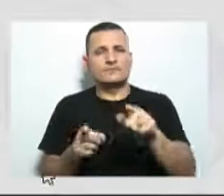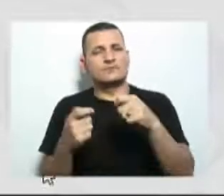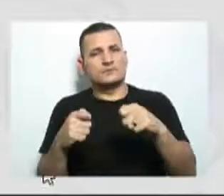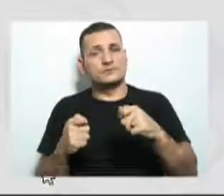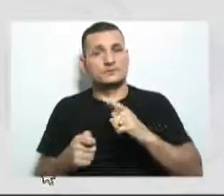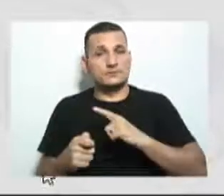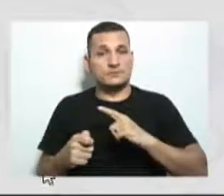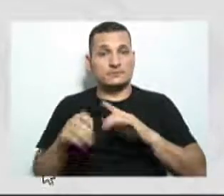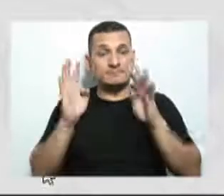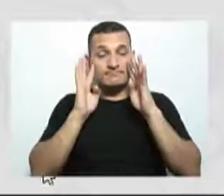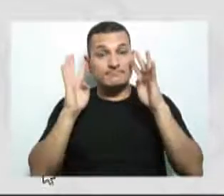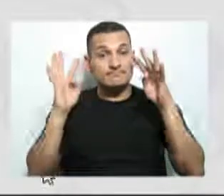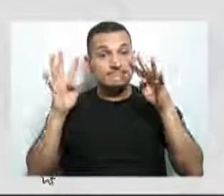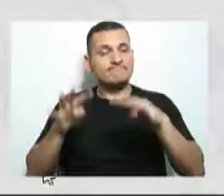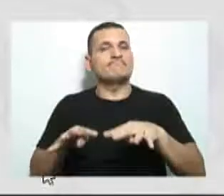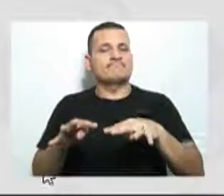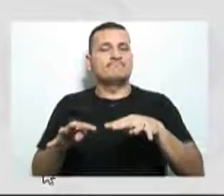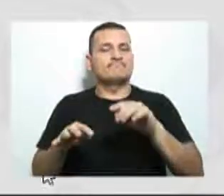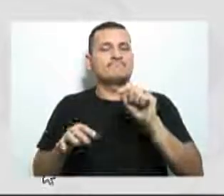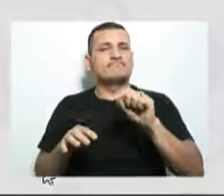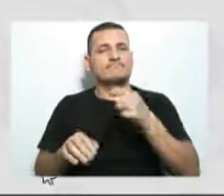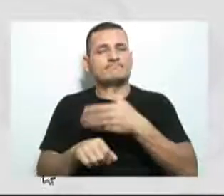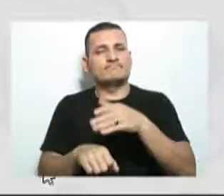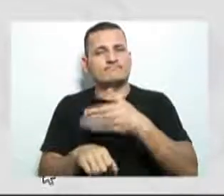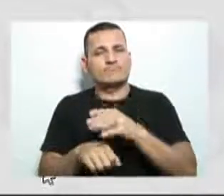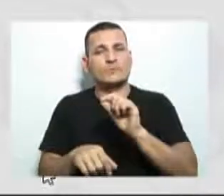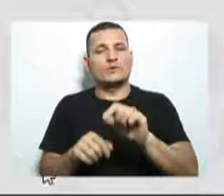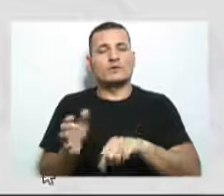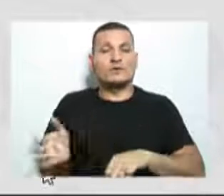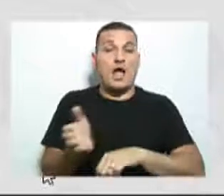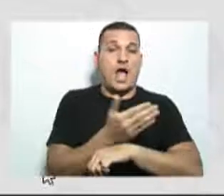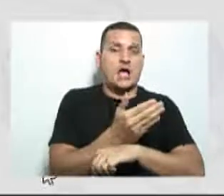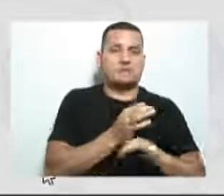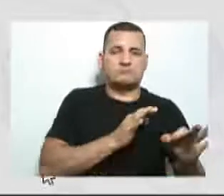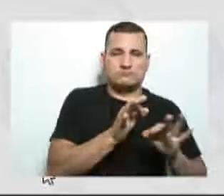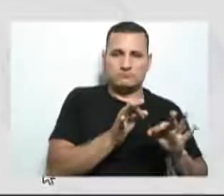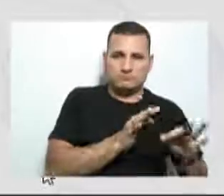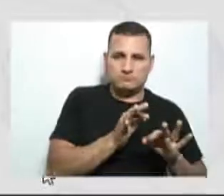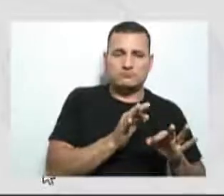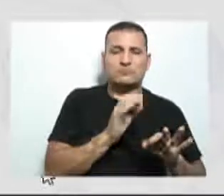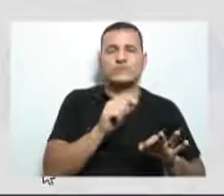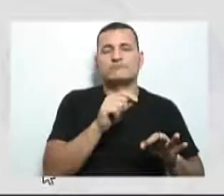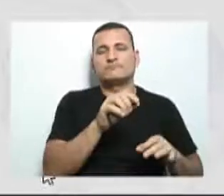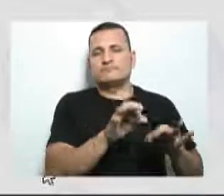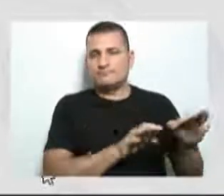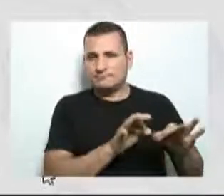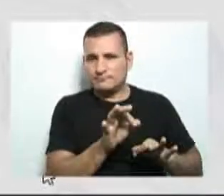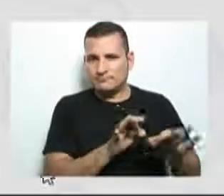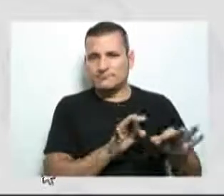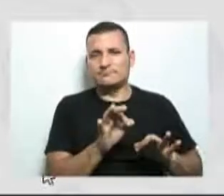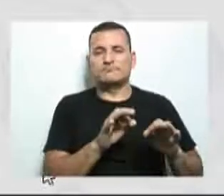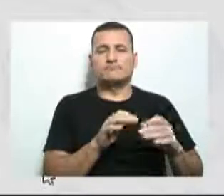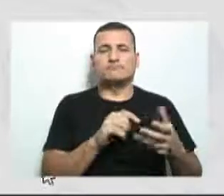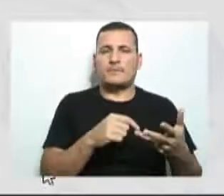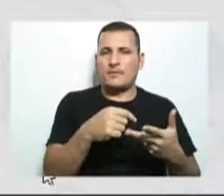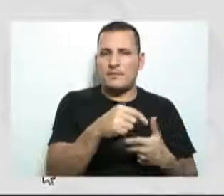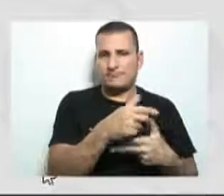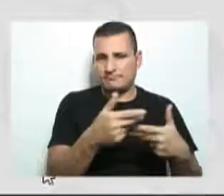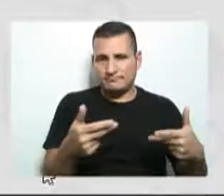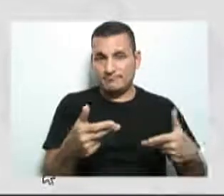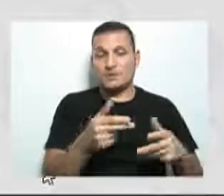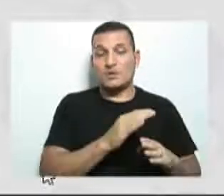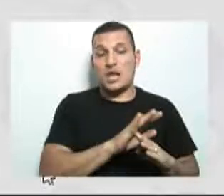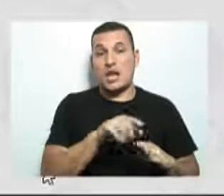muita atenção e colocar em prática o que preparou antes, ou seja, o que planejou na pré-negociação,